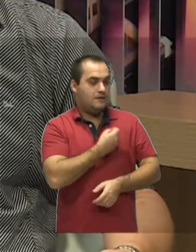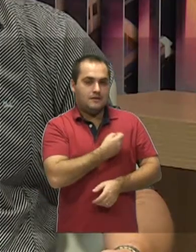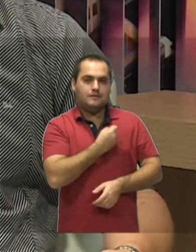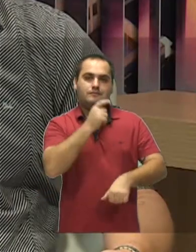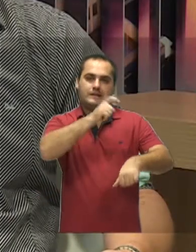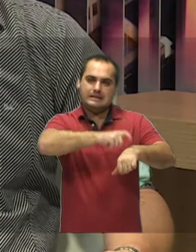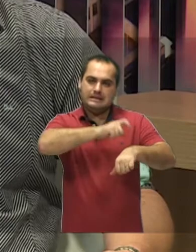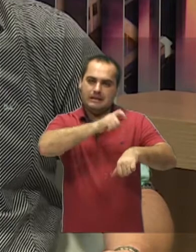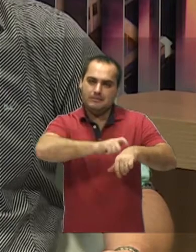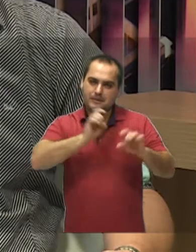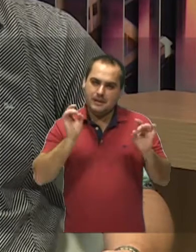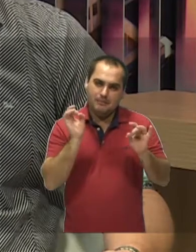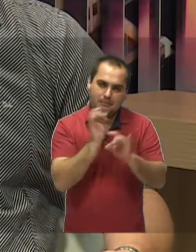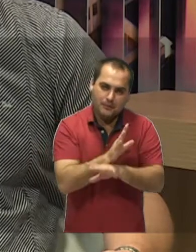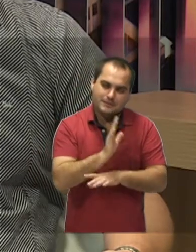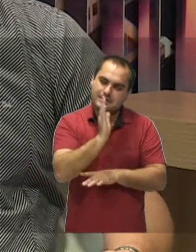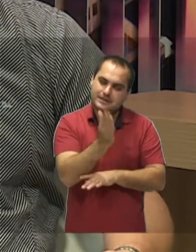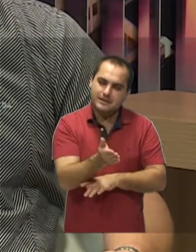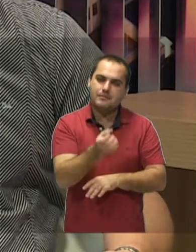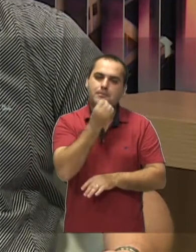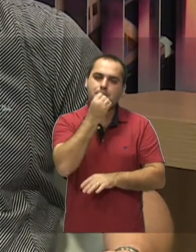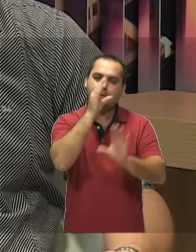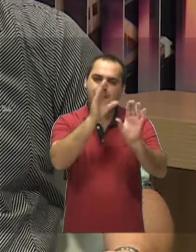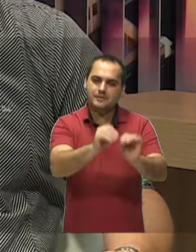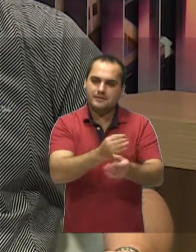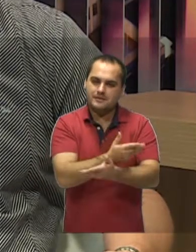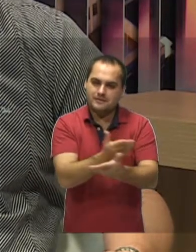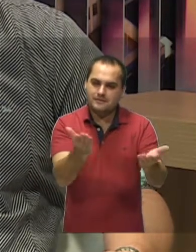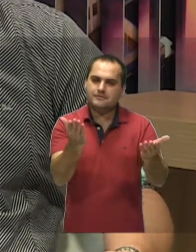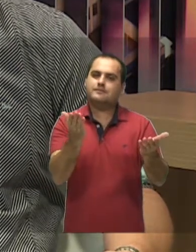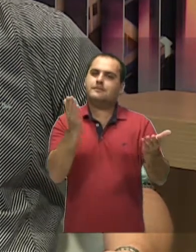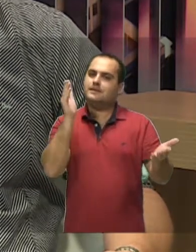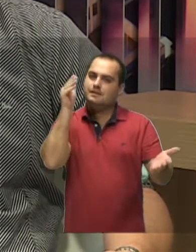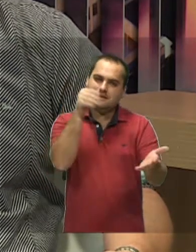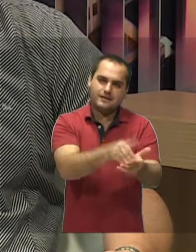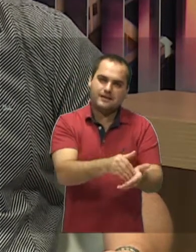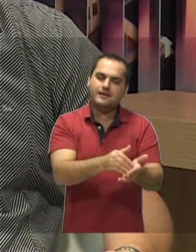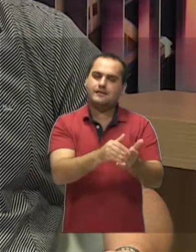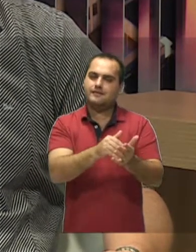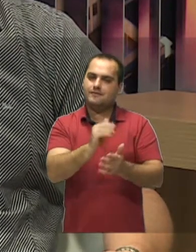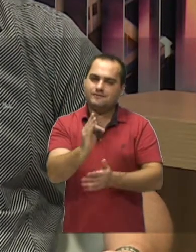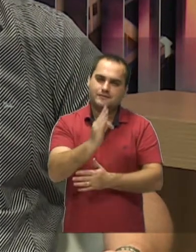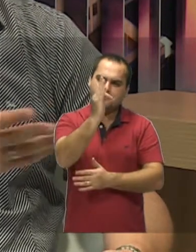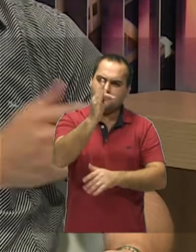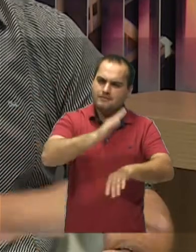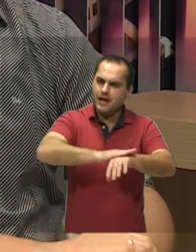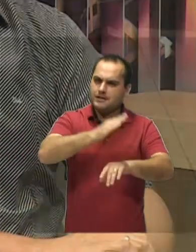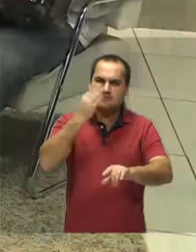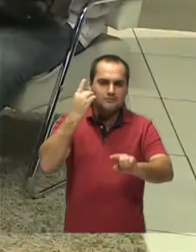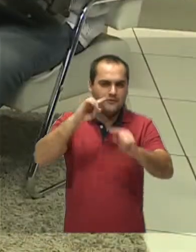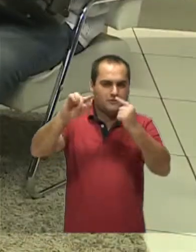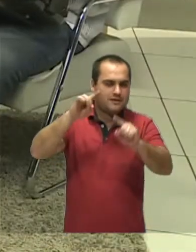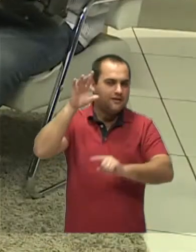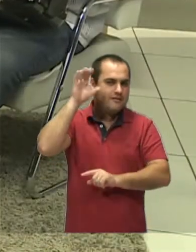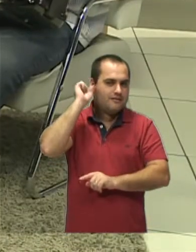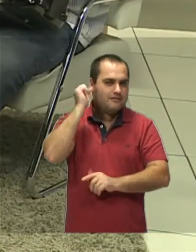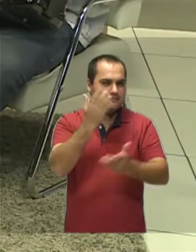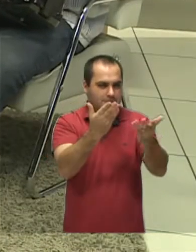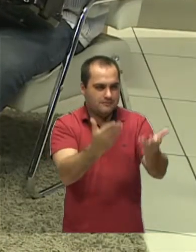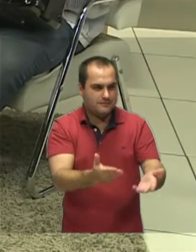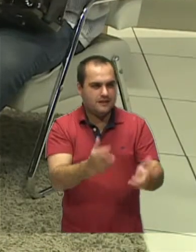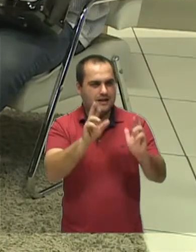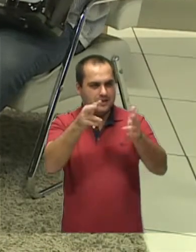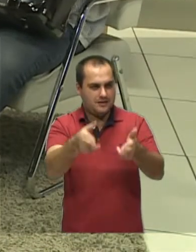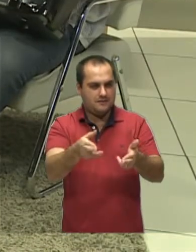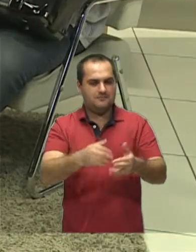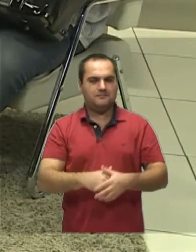tempo está esgotado. Uma boa noite a todos e fiquem com um pouquinho mais do trabalho desse artista da